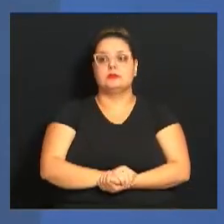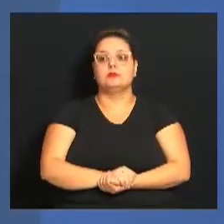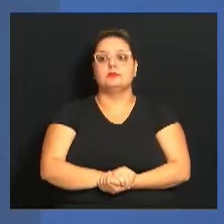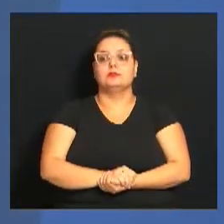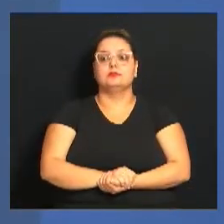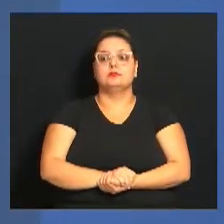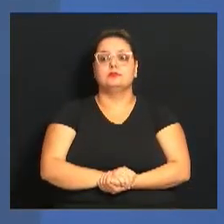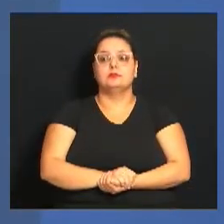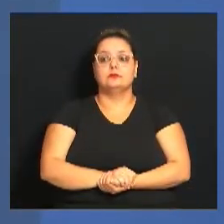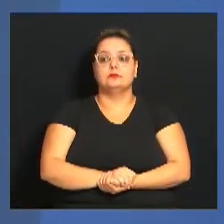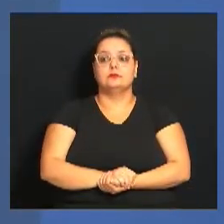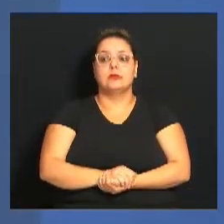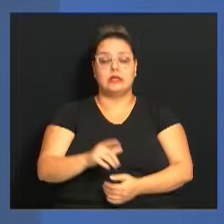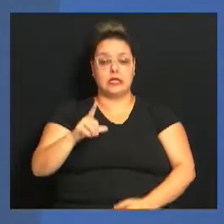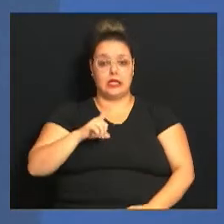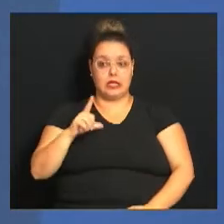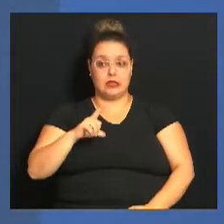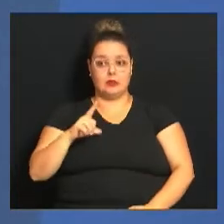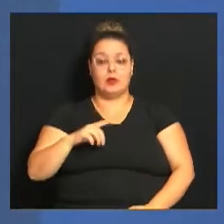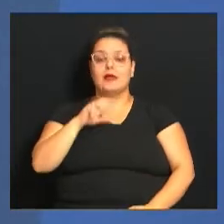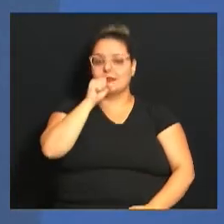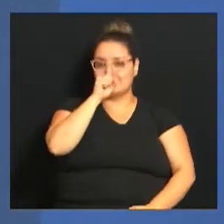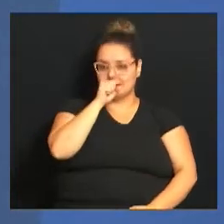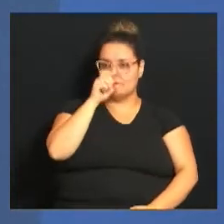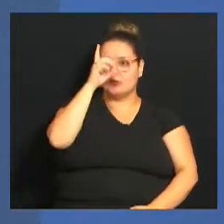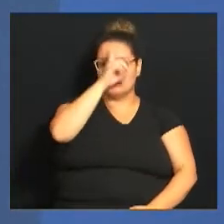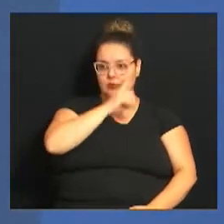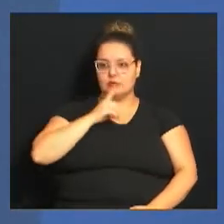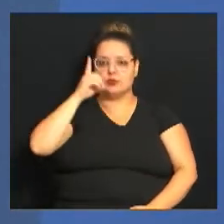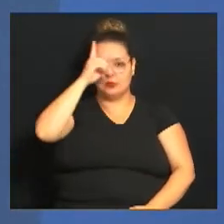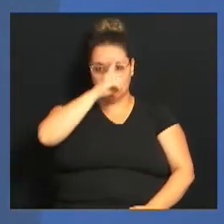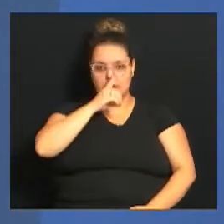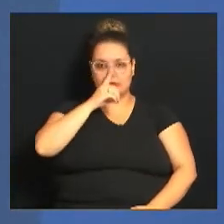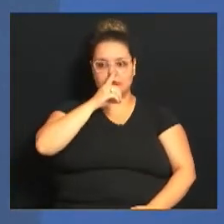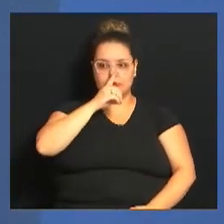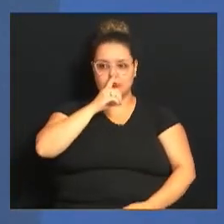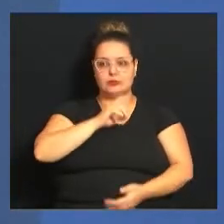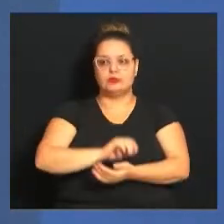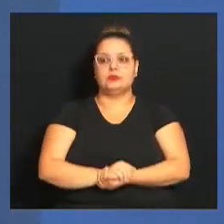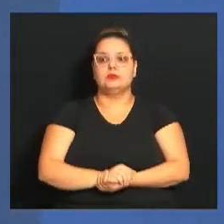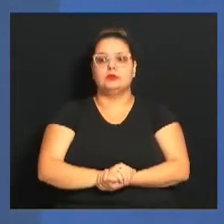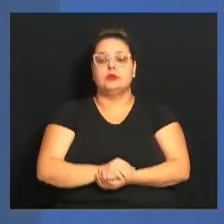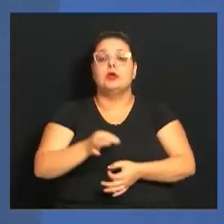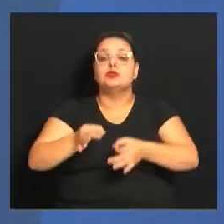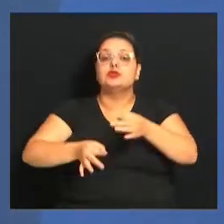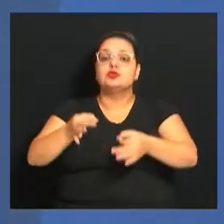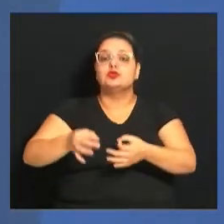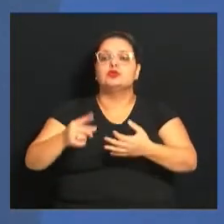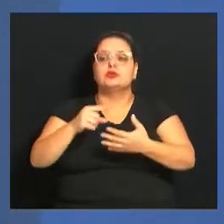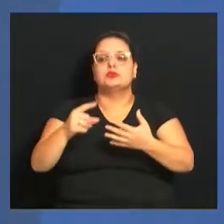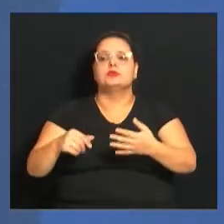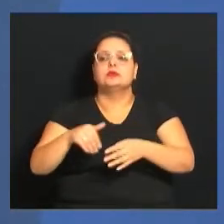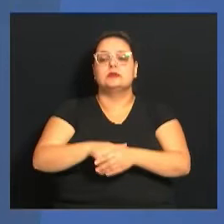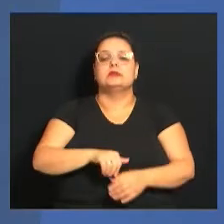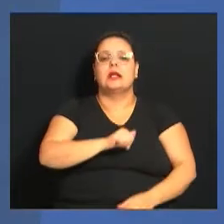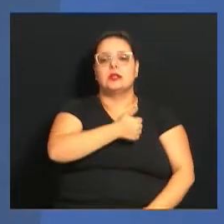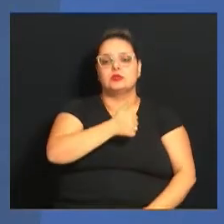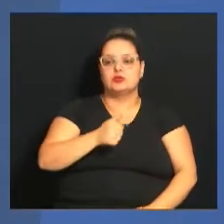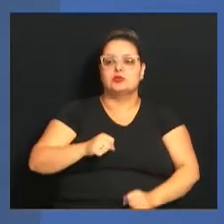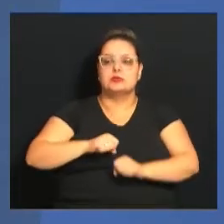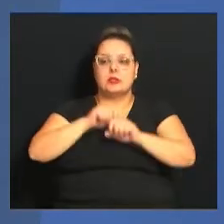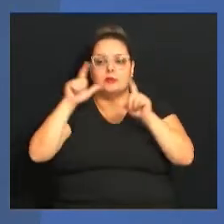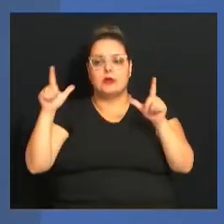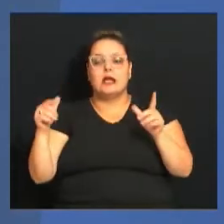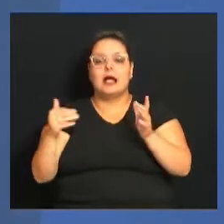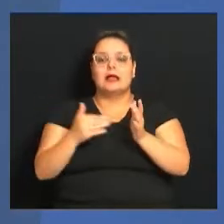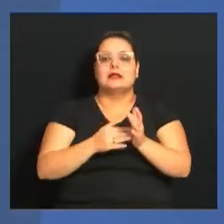nós teremos sábado e domingo o funcionamento da Justiça Eleitoral das 11 da manhã às 5 horas